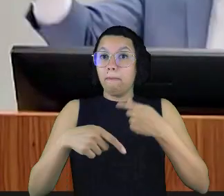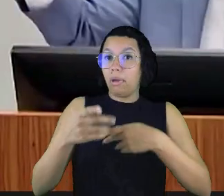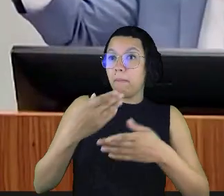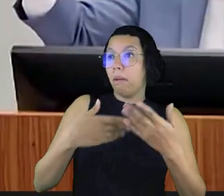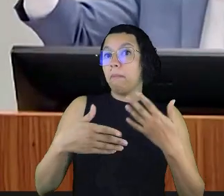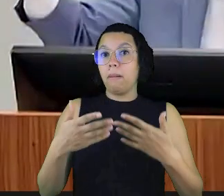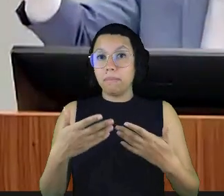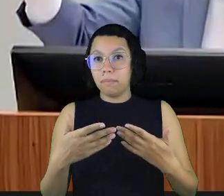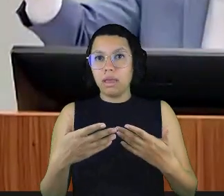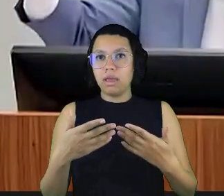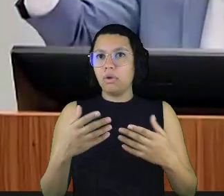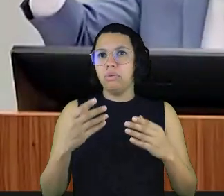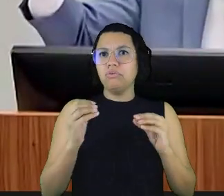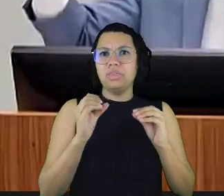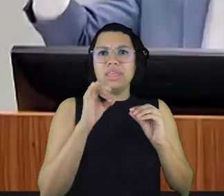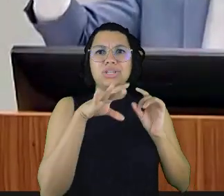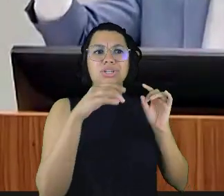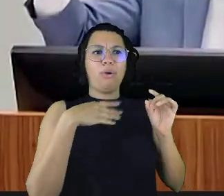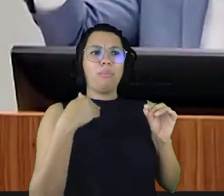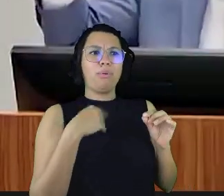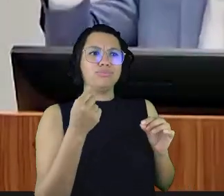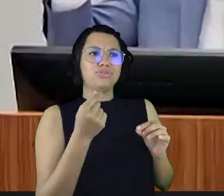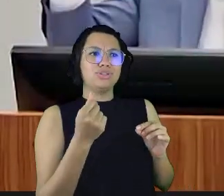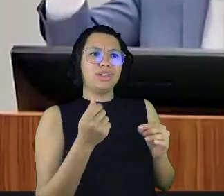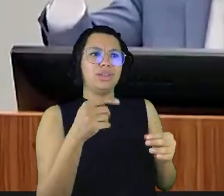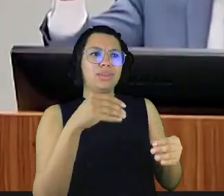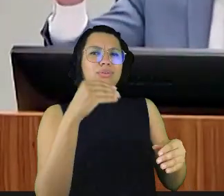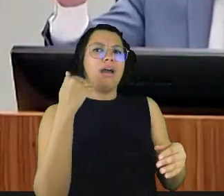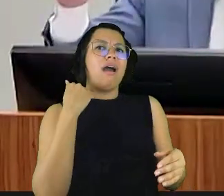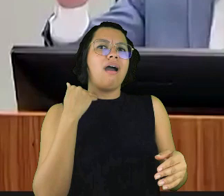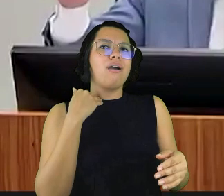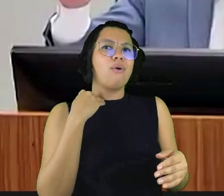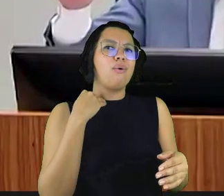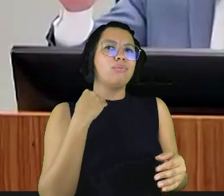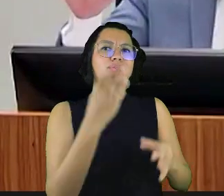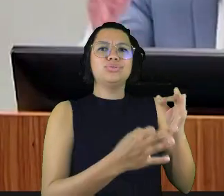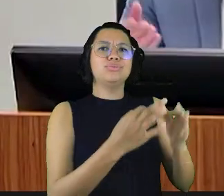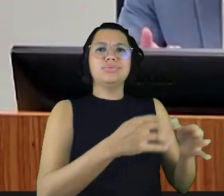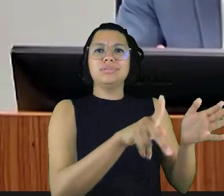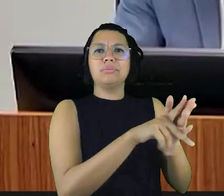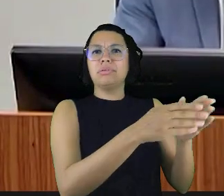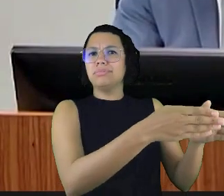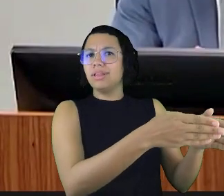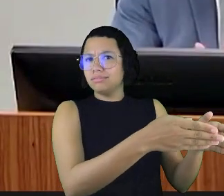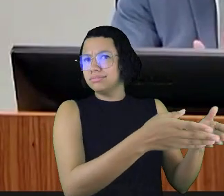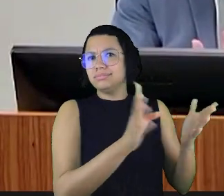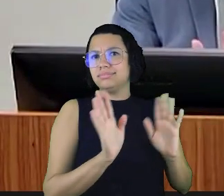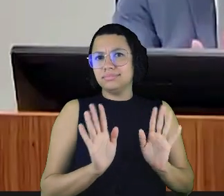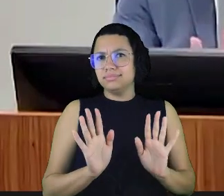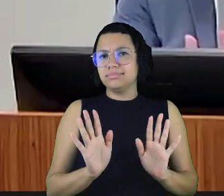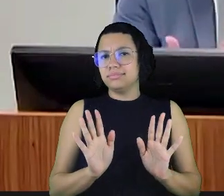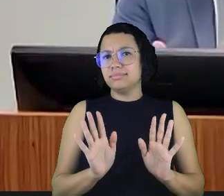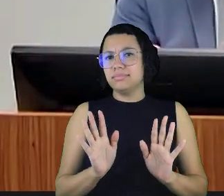conta judicial, a conta de pagamento provisório. Tá? Então, vejam,